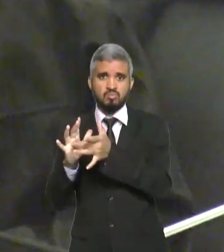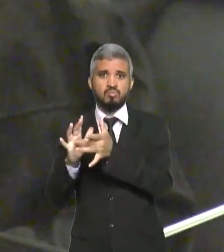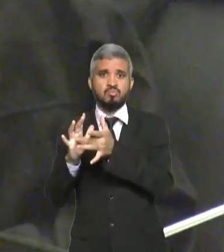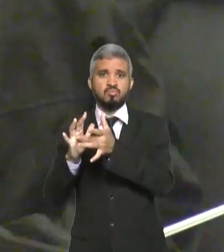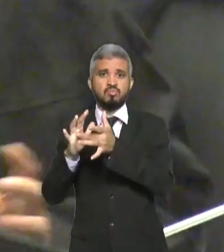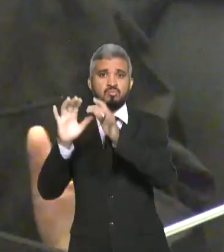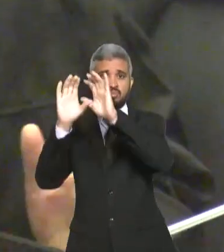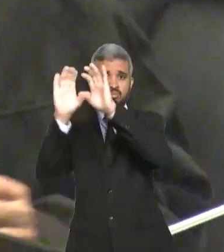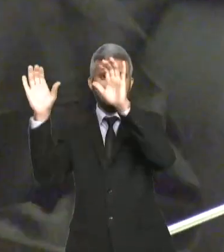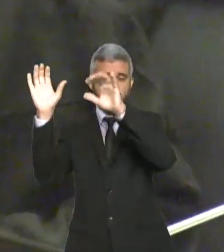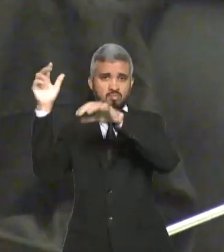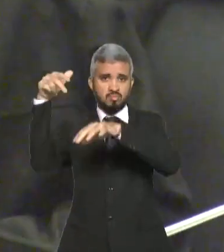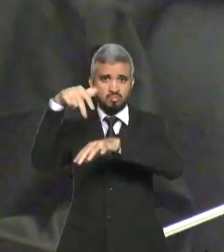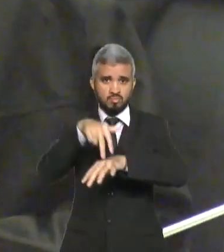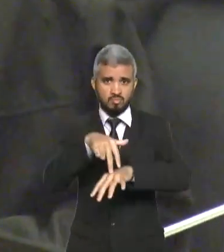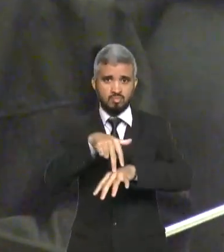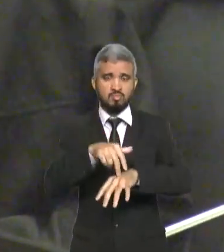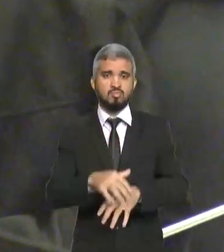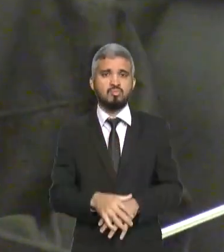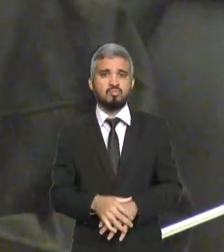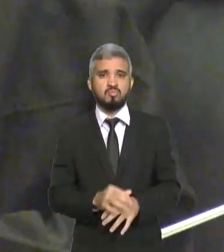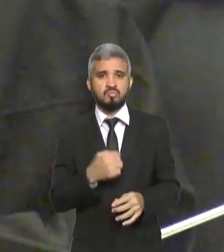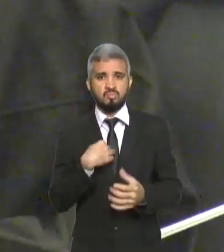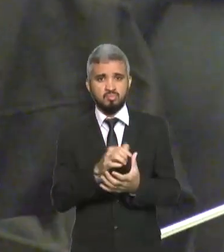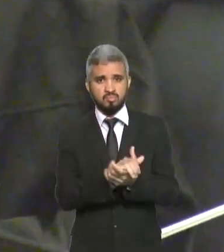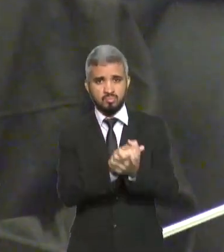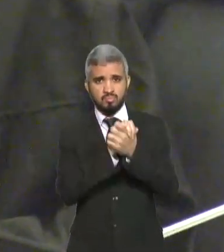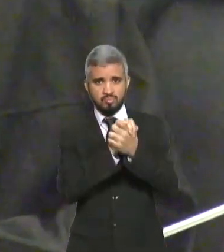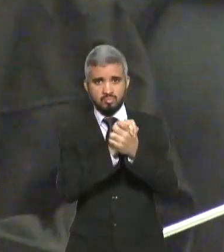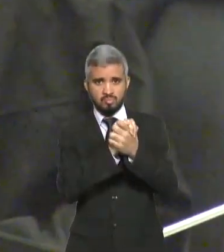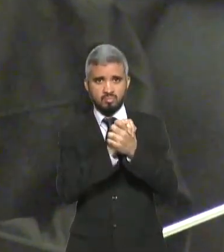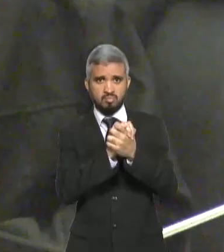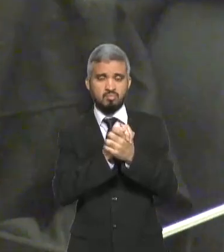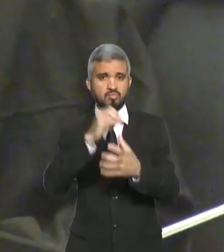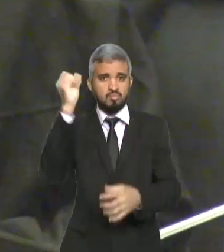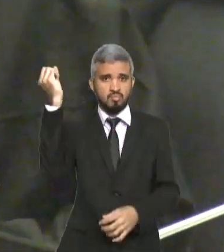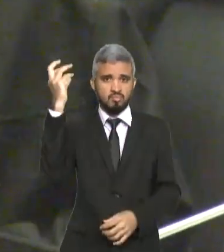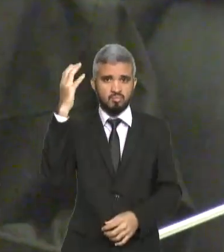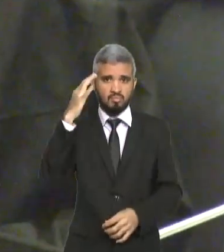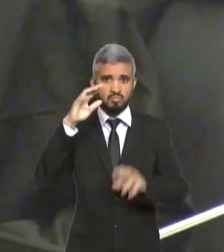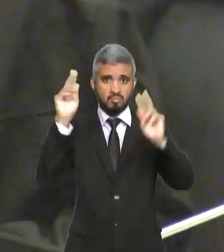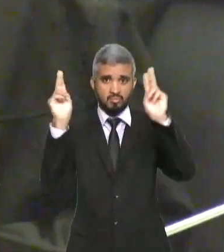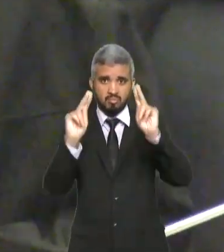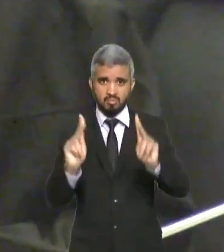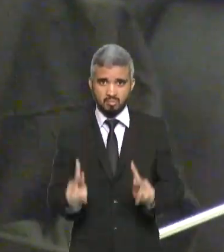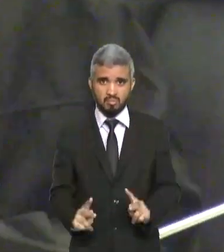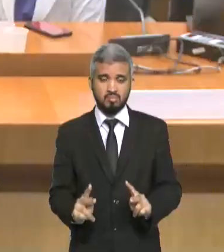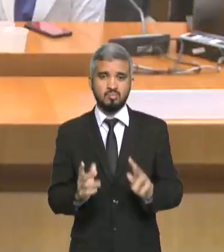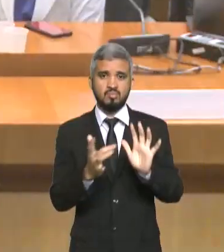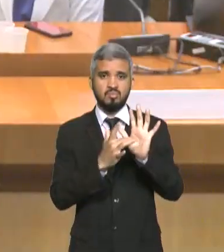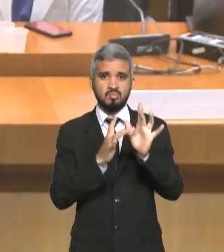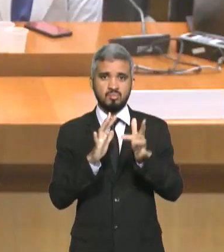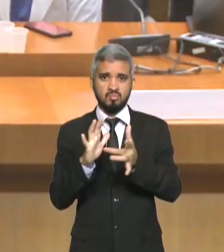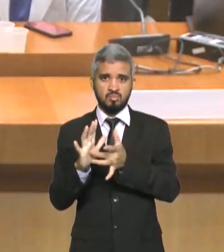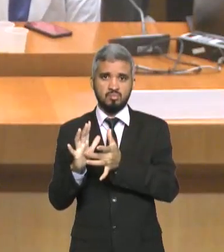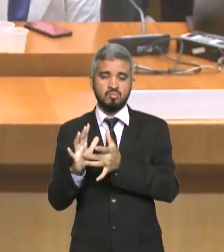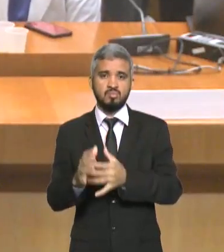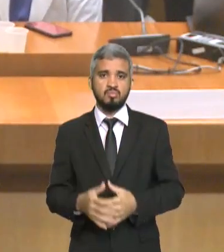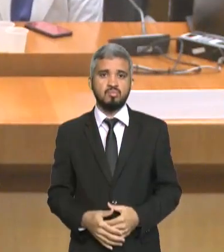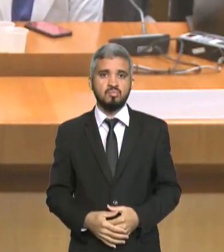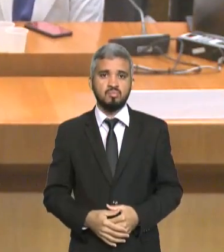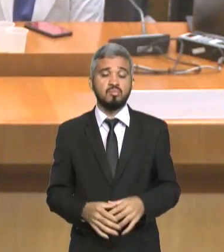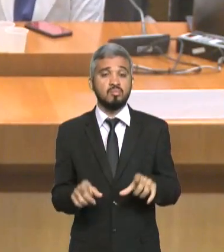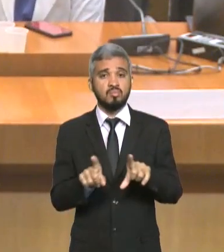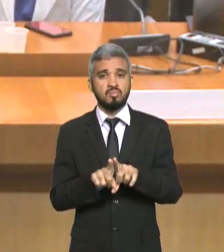saúdo. Graça e paz da parte de Deus nosso Pai e de nosso Senhor Jesus Cristo. E também eu